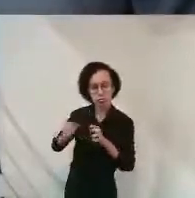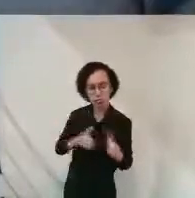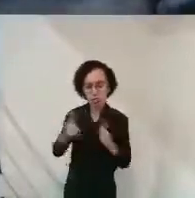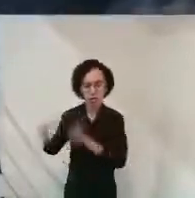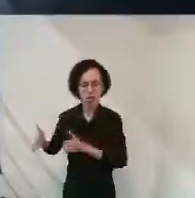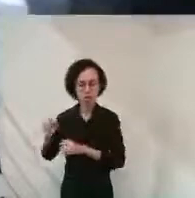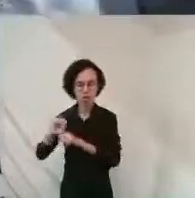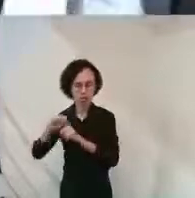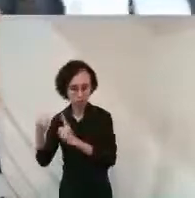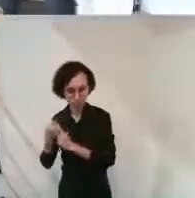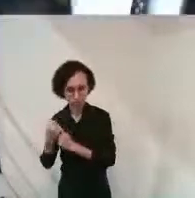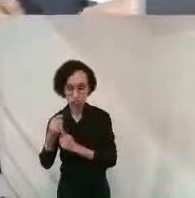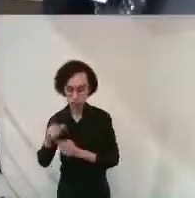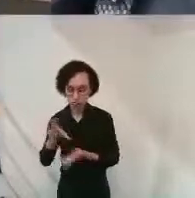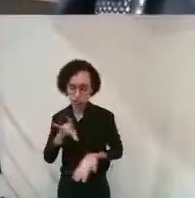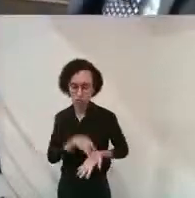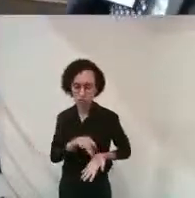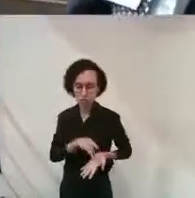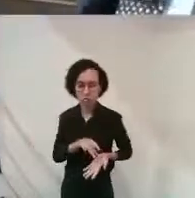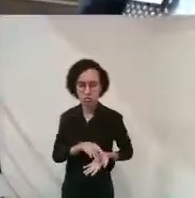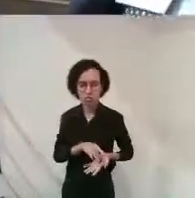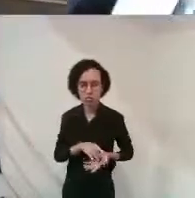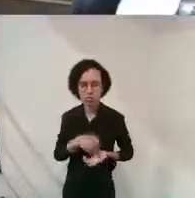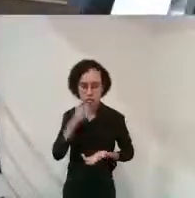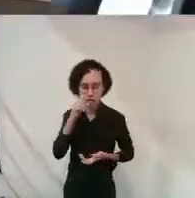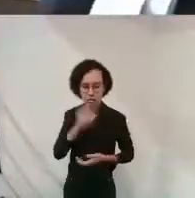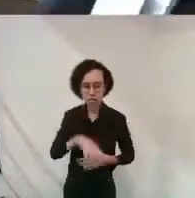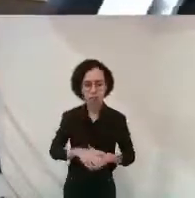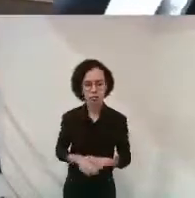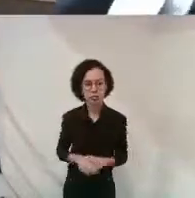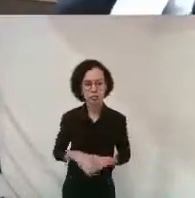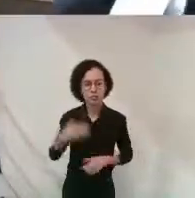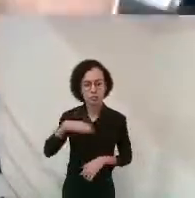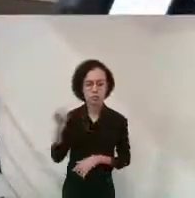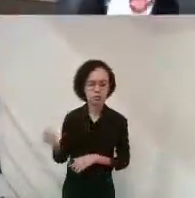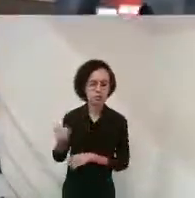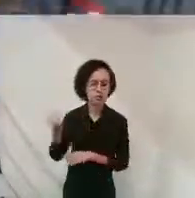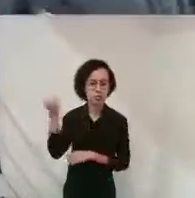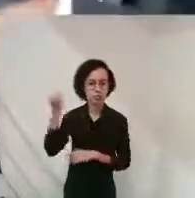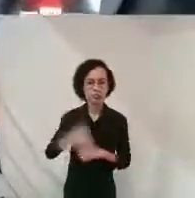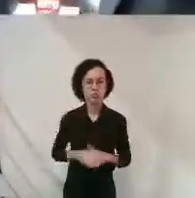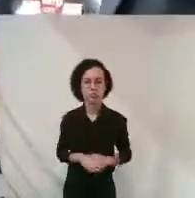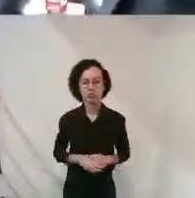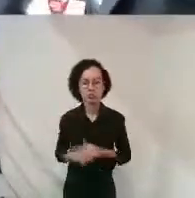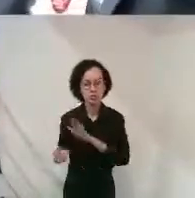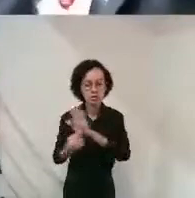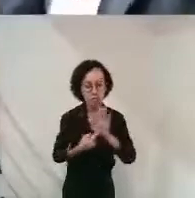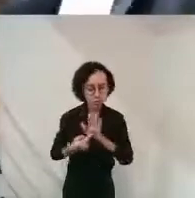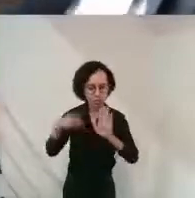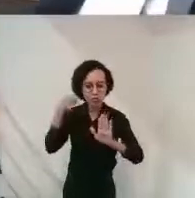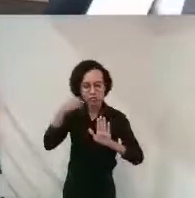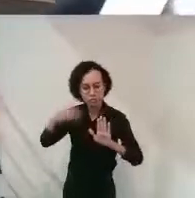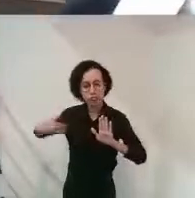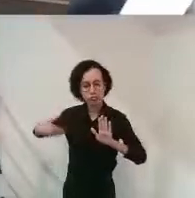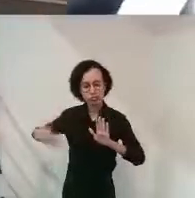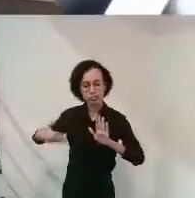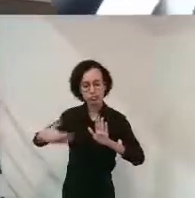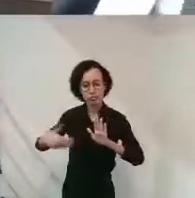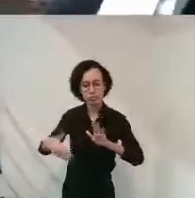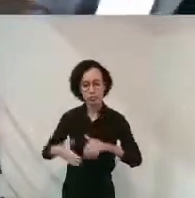social dessa realidade de resíduos, né? Então, é um capítulo dos mais importantes e mostra toda a experiência que o doutor Roberto